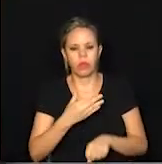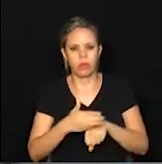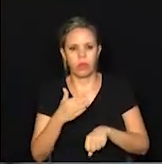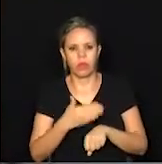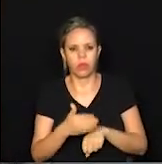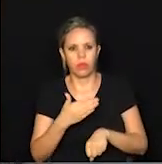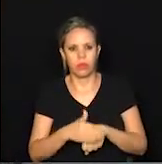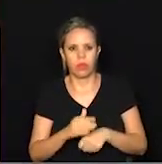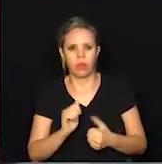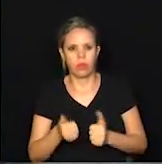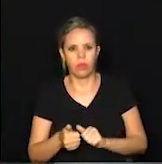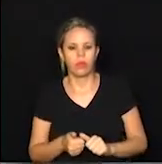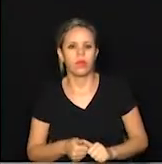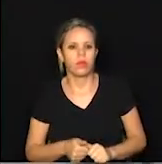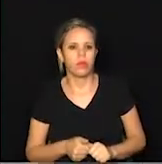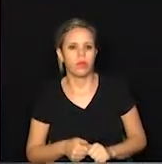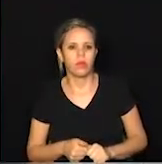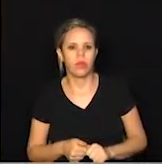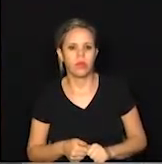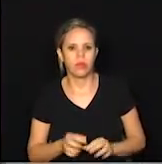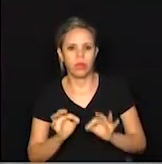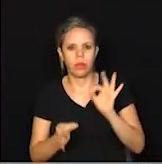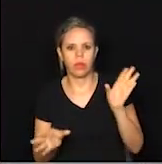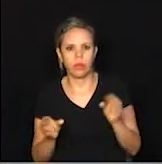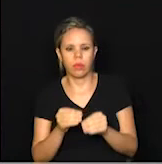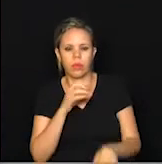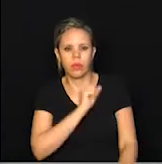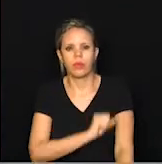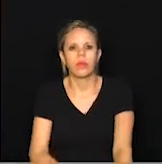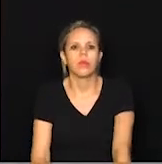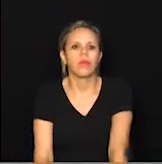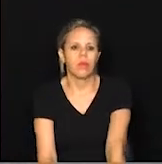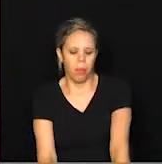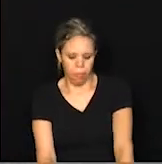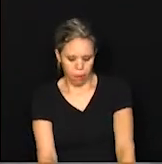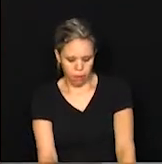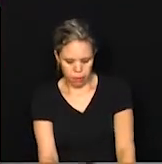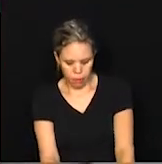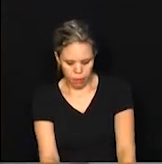de atletas. Só para não ser muito extenso, foi mais rápido.